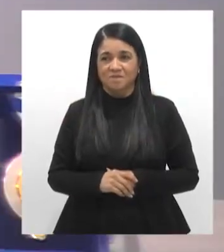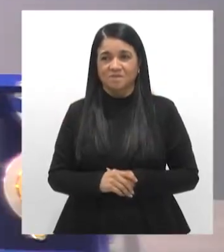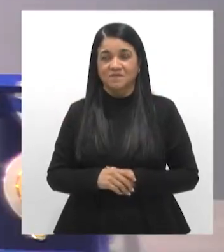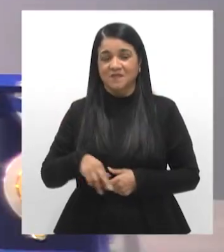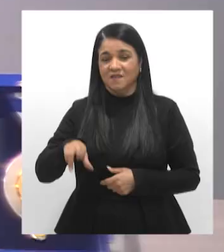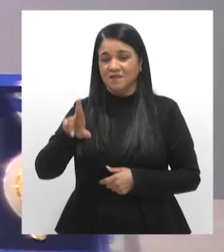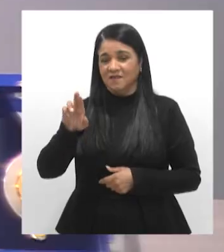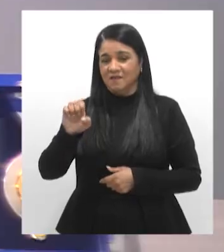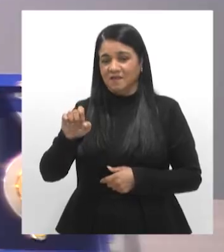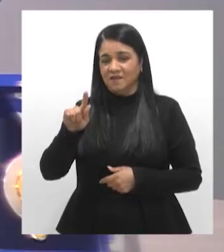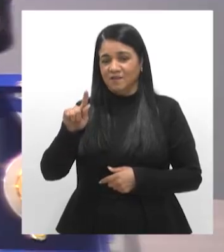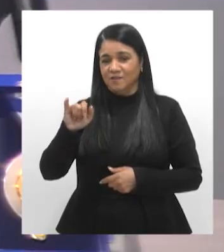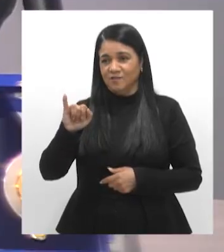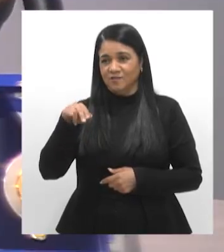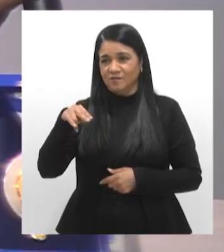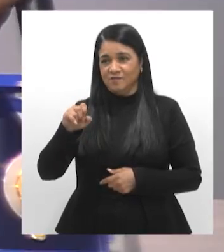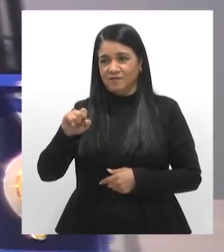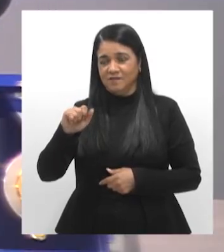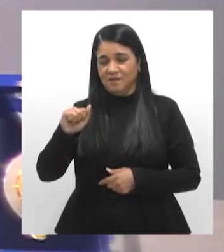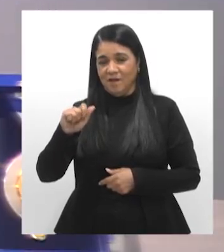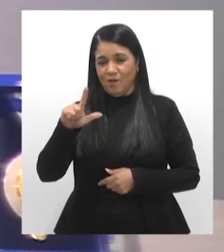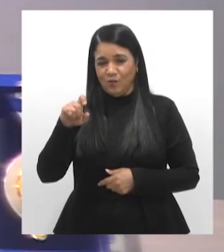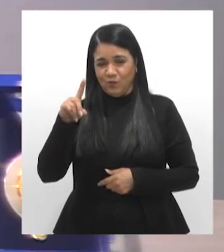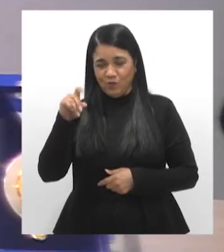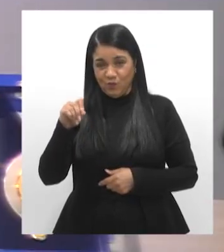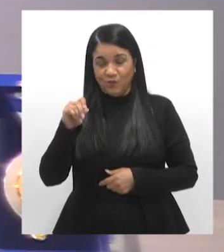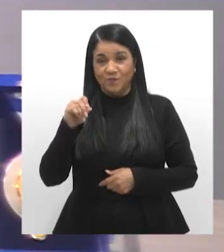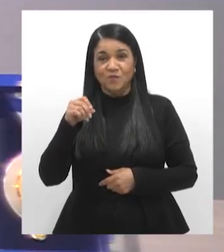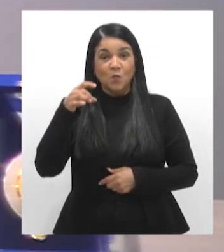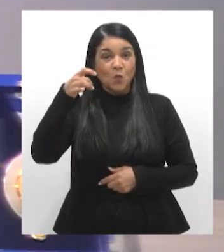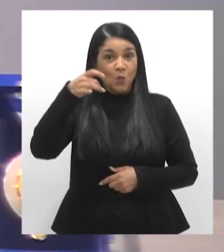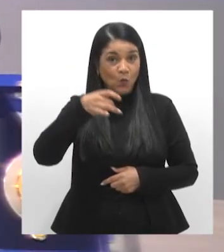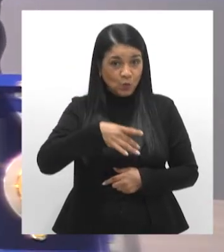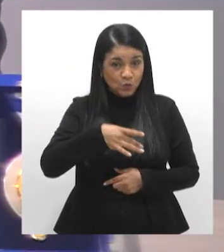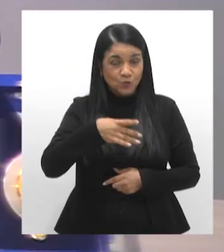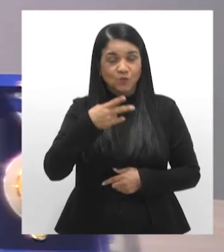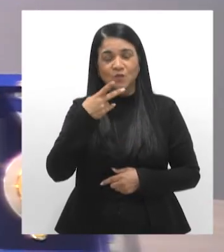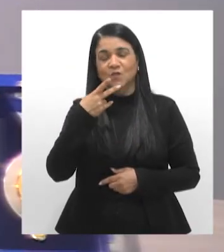Reginaldo, eu deixei o TCE por último. Por quê?